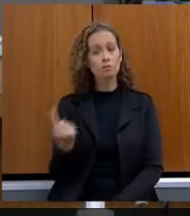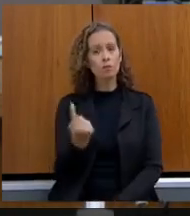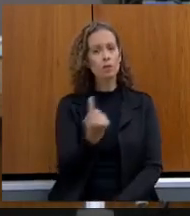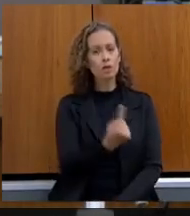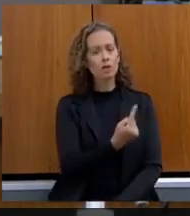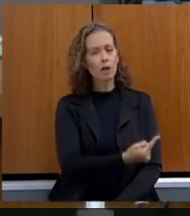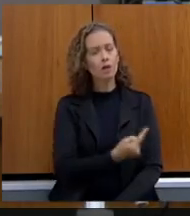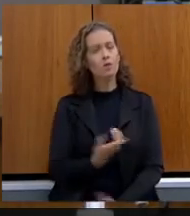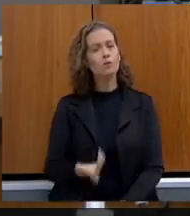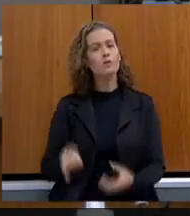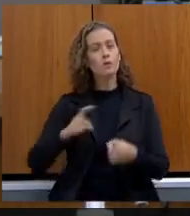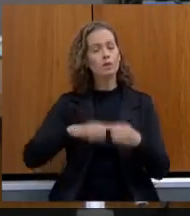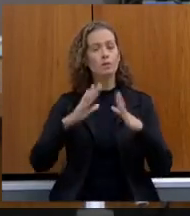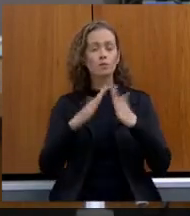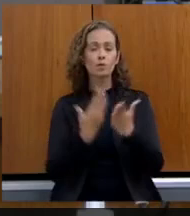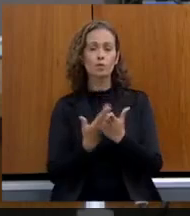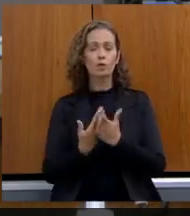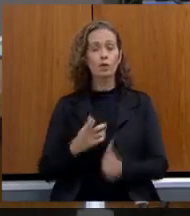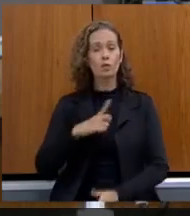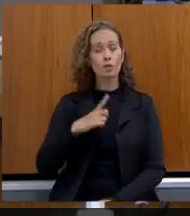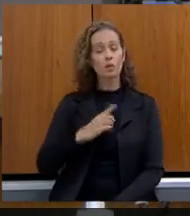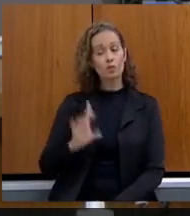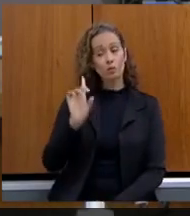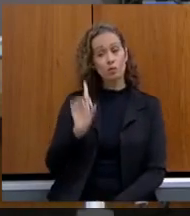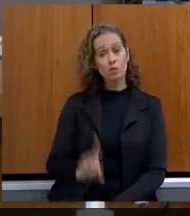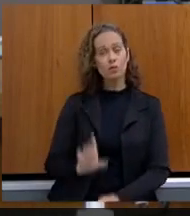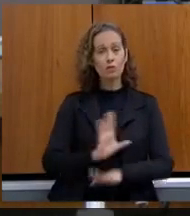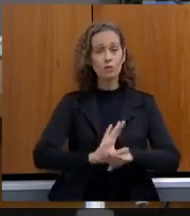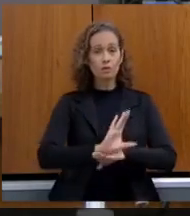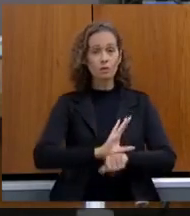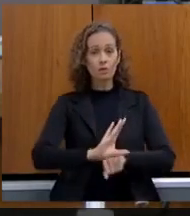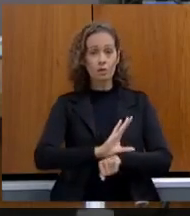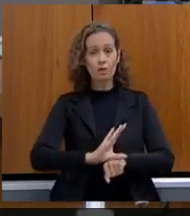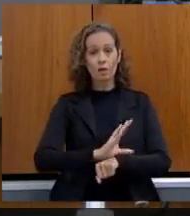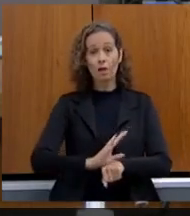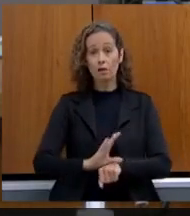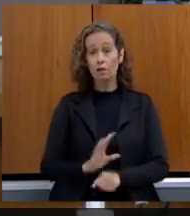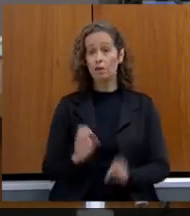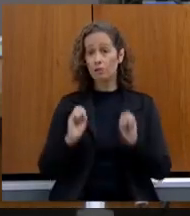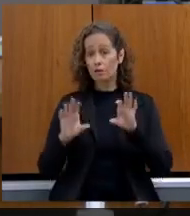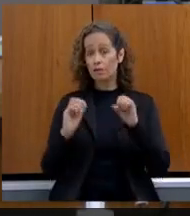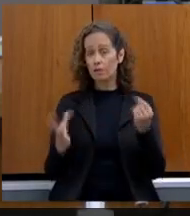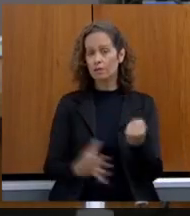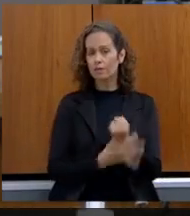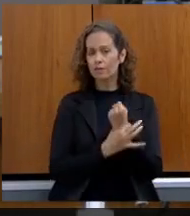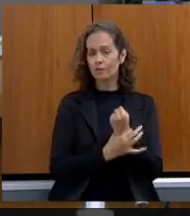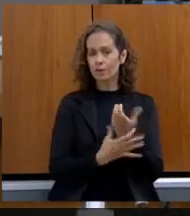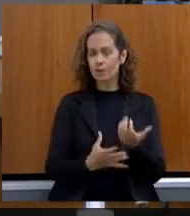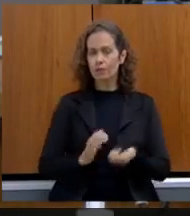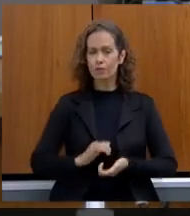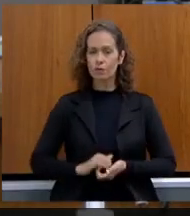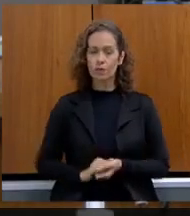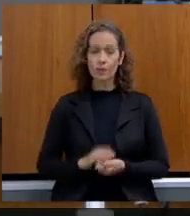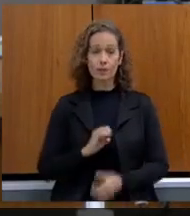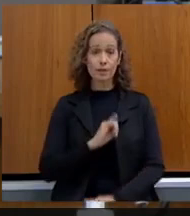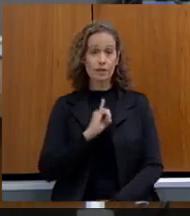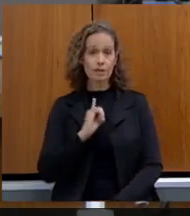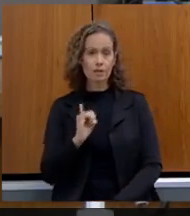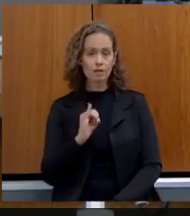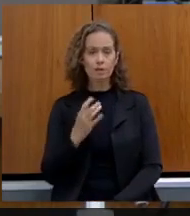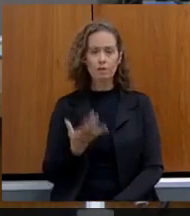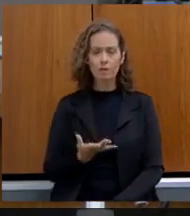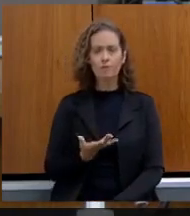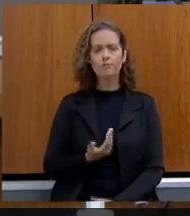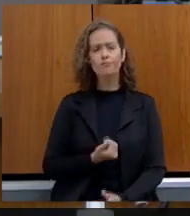ter o seu direito Educacional educação o direito constitucional à educação garantido se é um diagnóstico